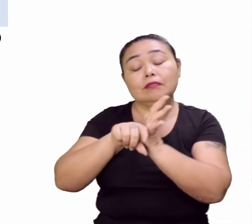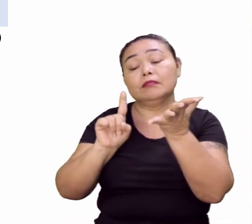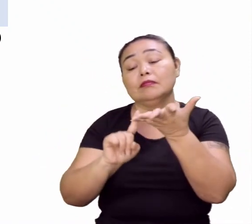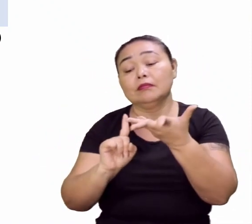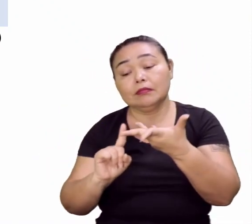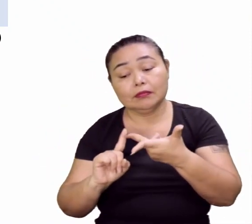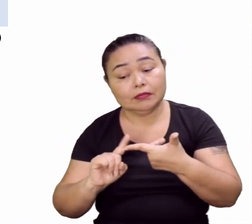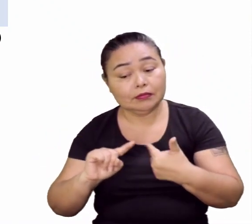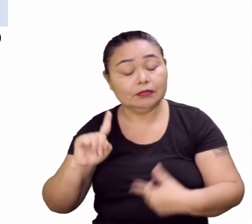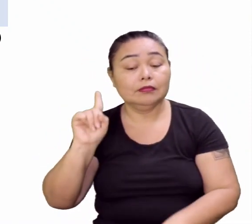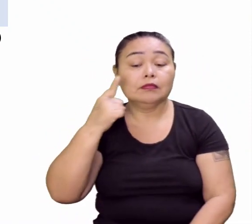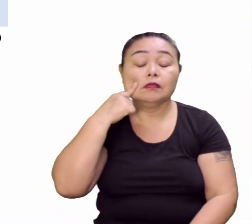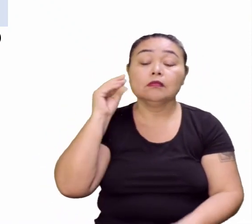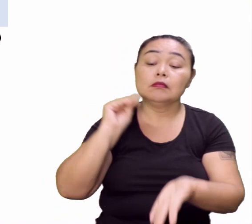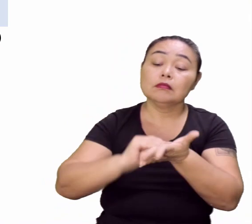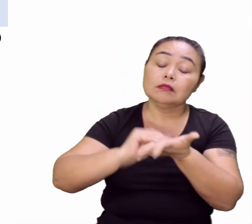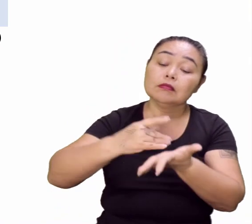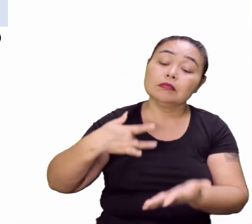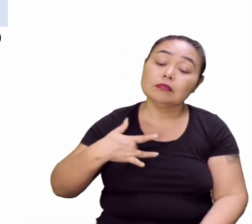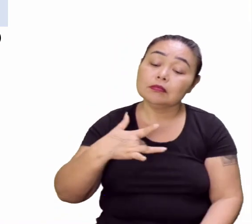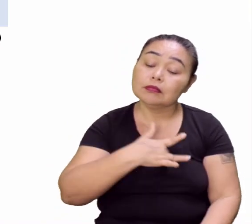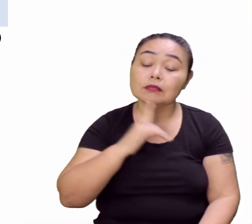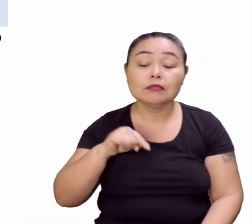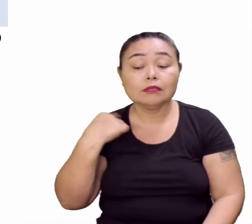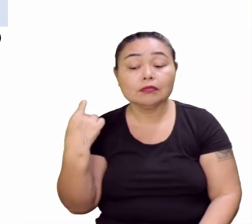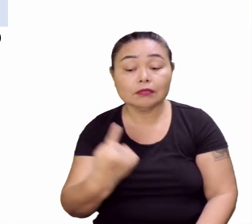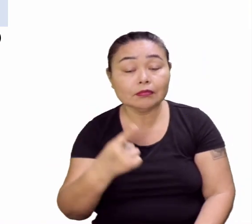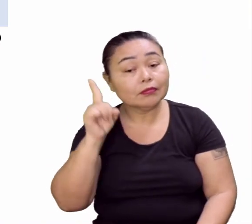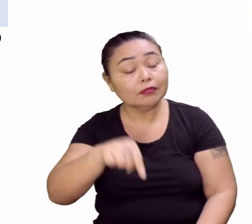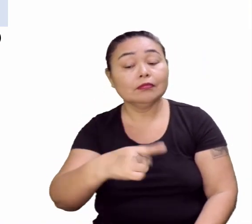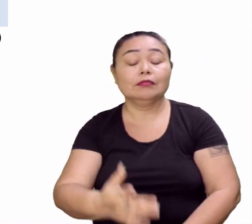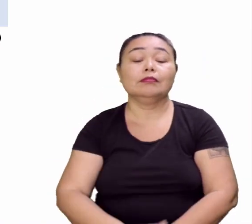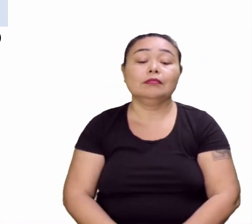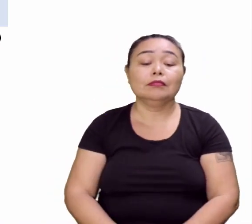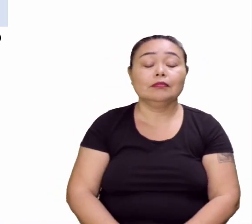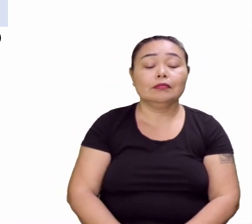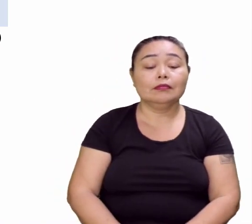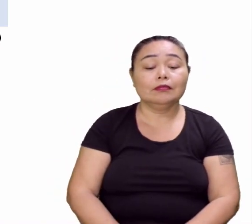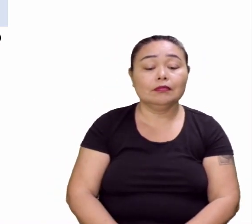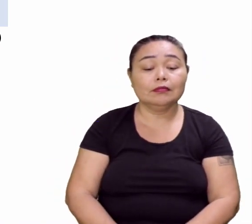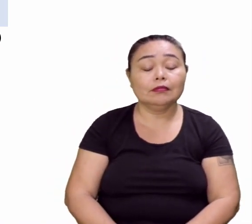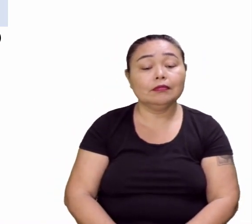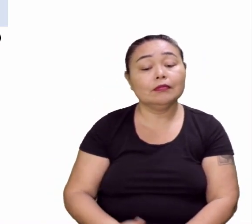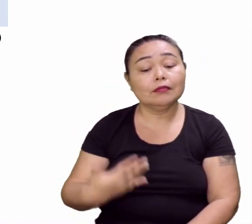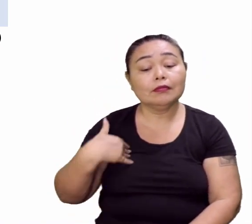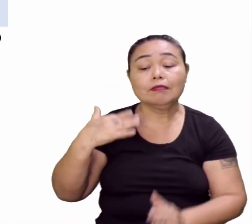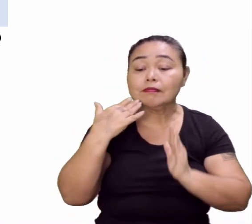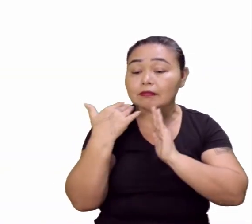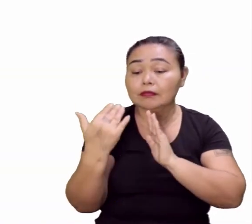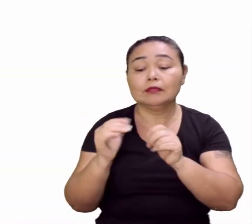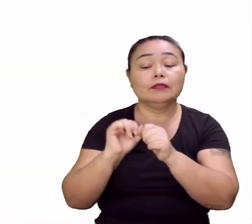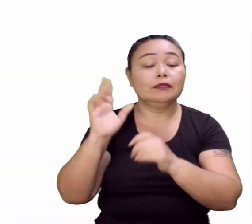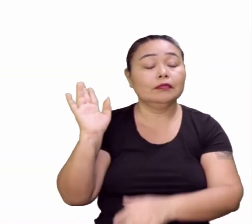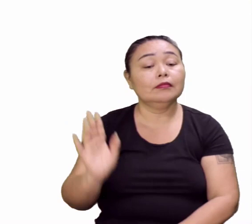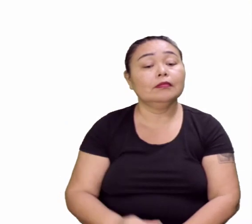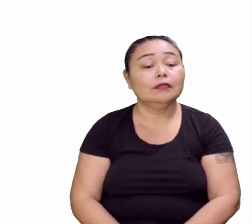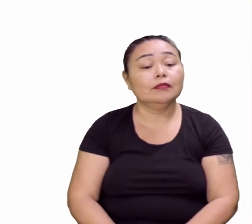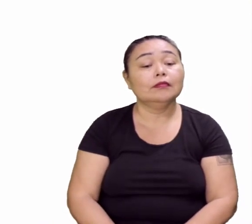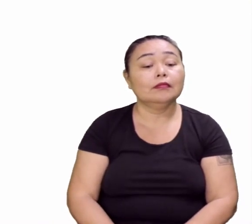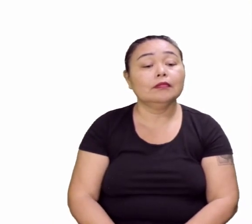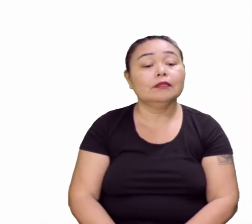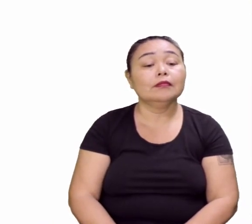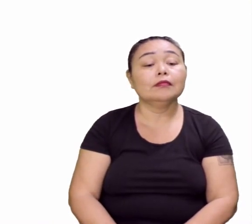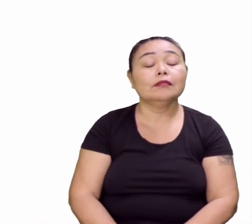criminalidade, pouca saúde para todo mundo, não é isso? Beleza. Então, olha aí, favelas,